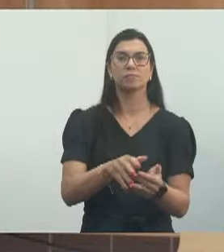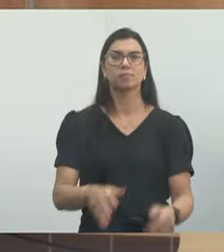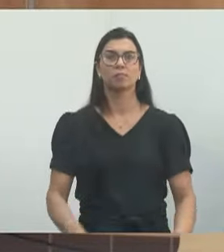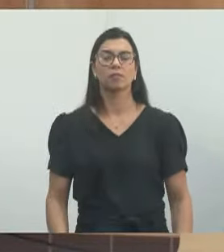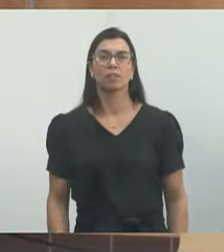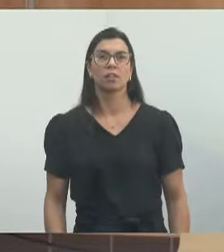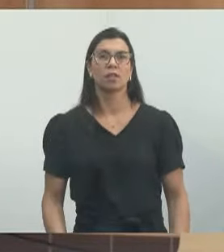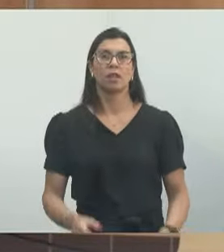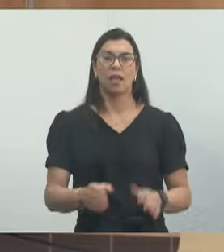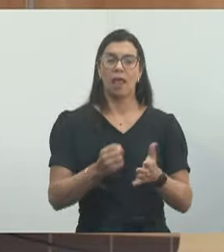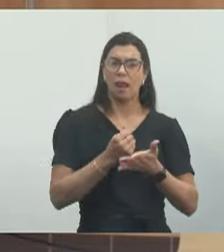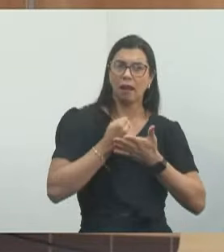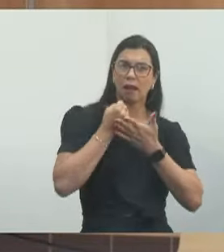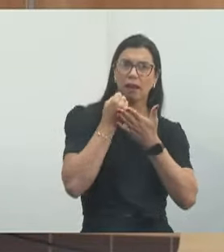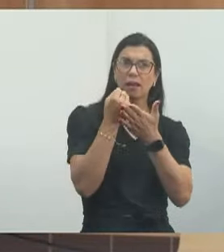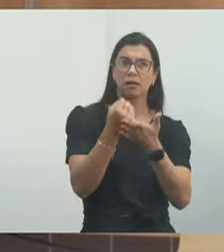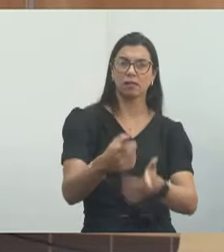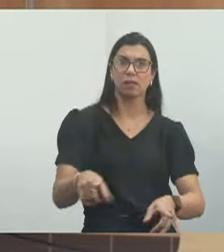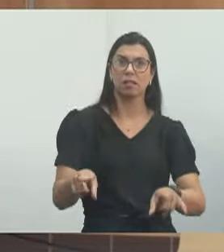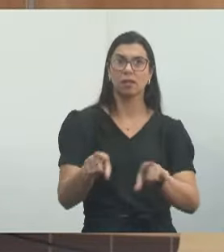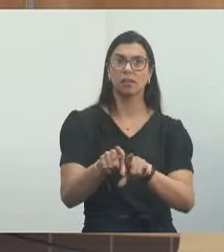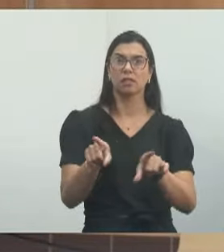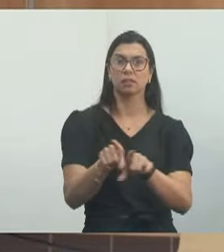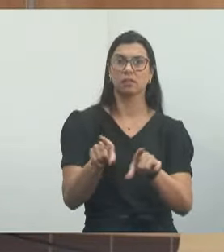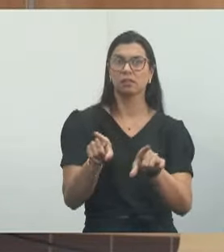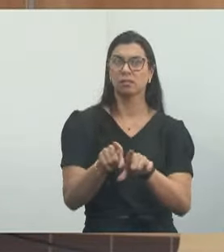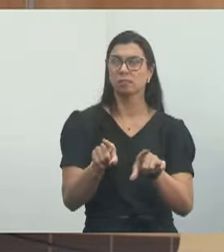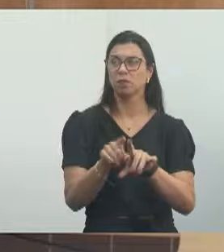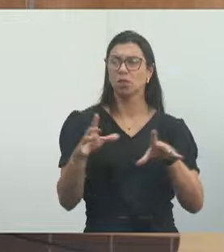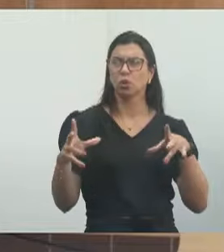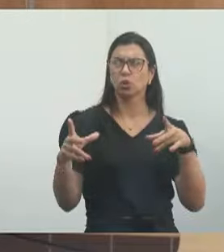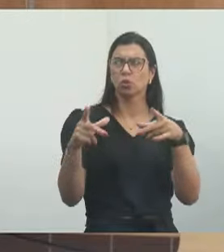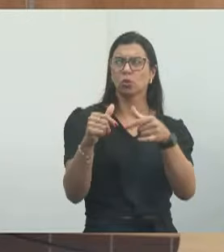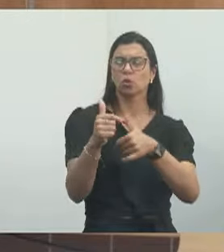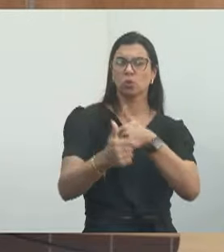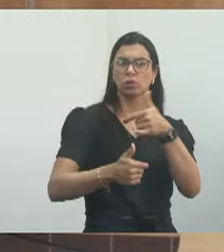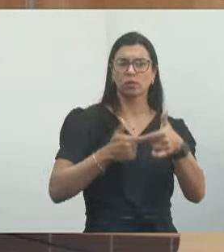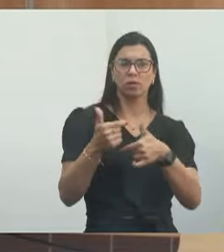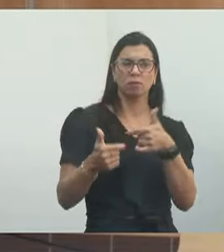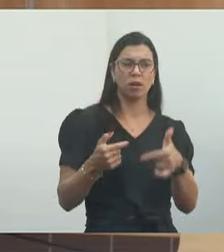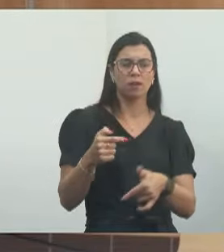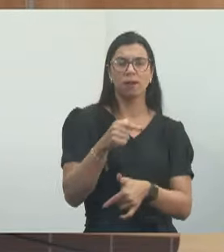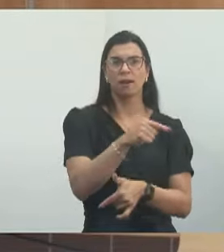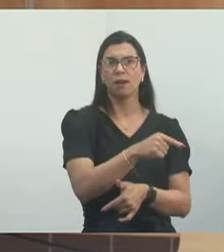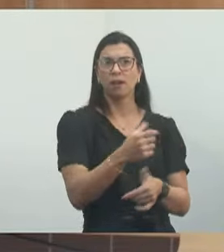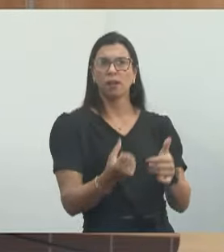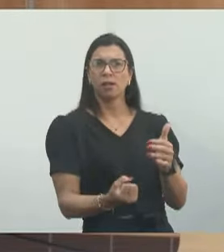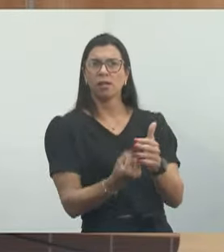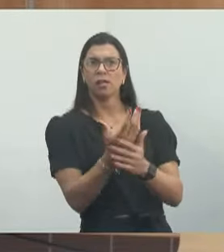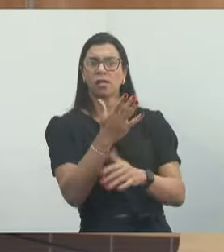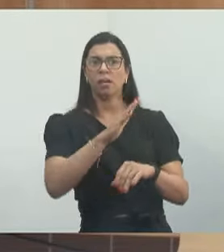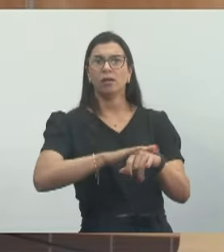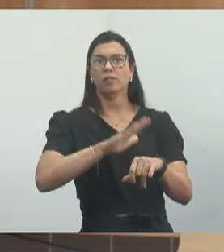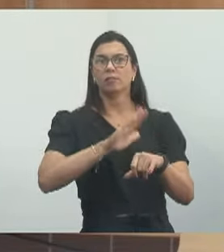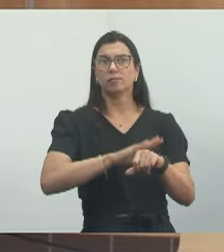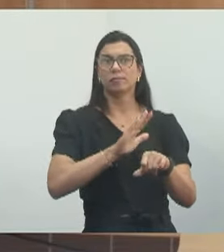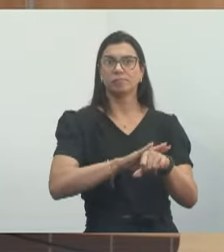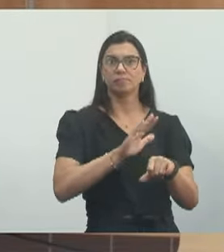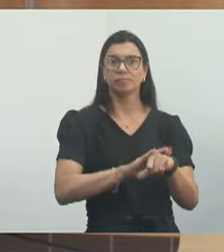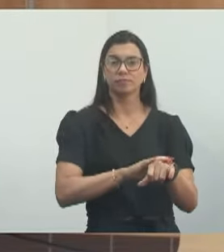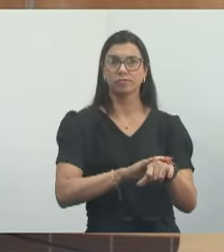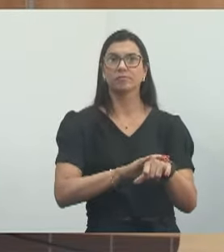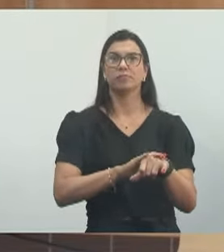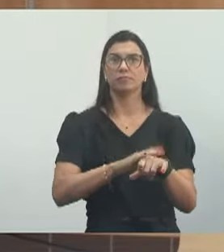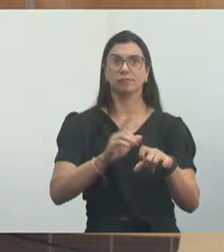né? Levar além dos bairros todo o trabalho que a Fundação tem. Isso falando da